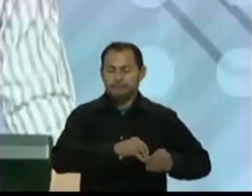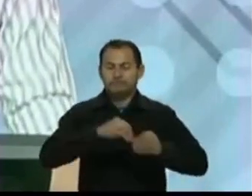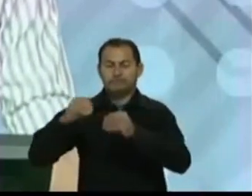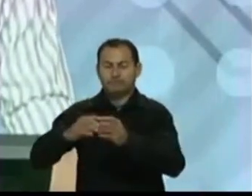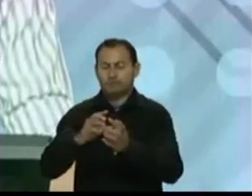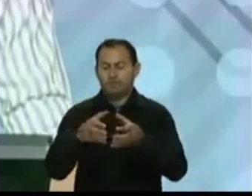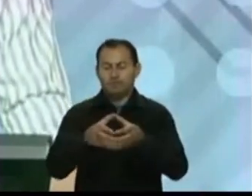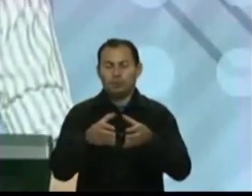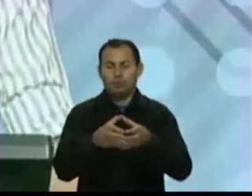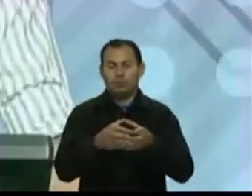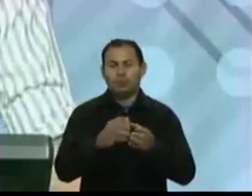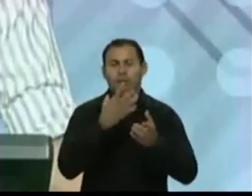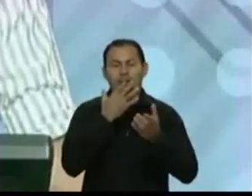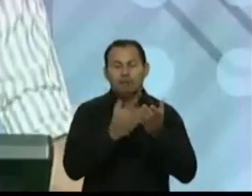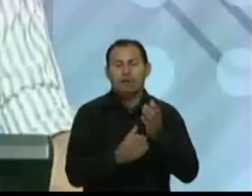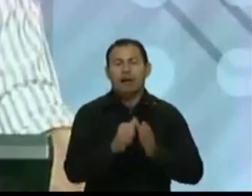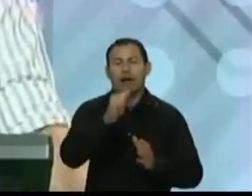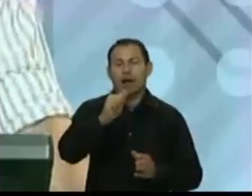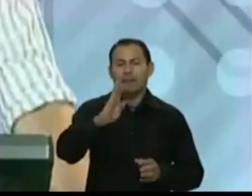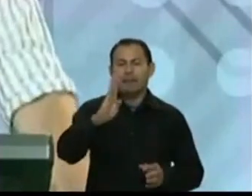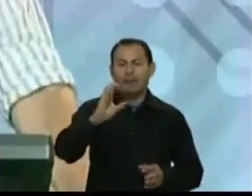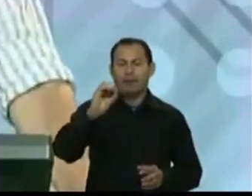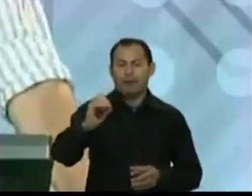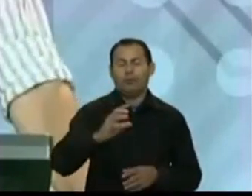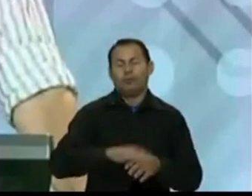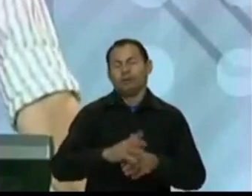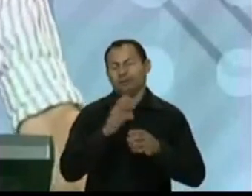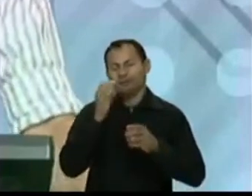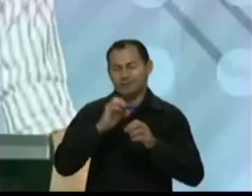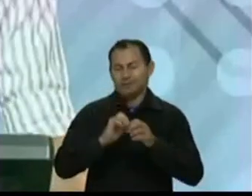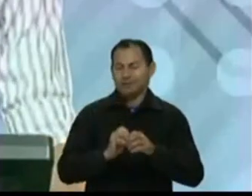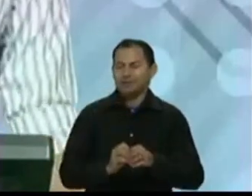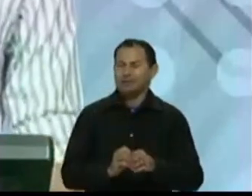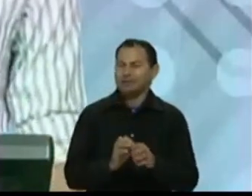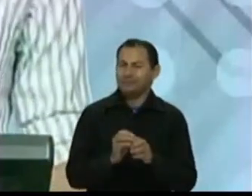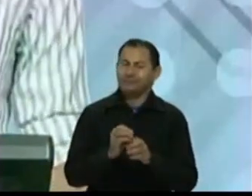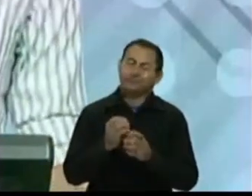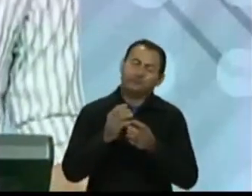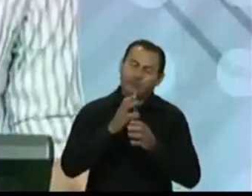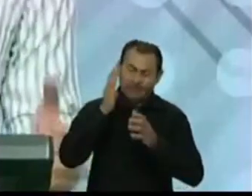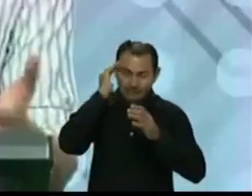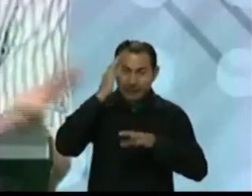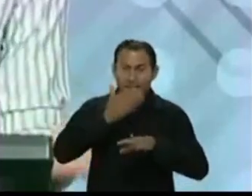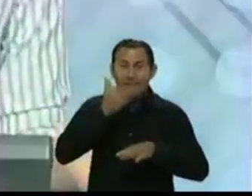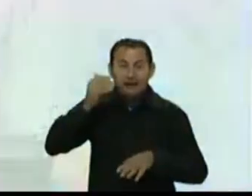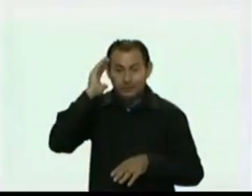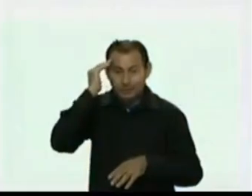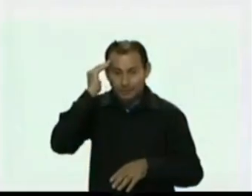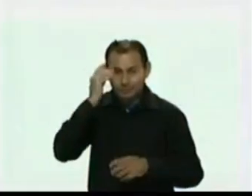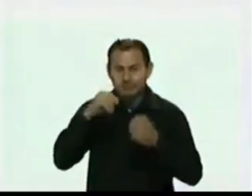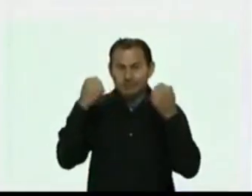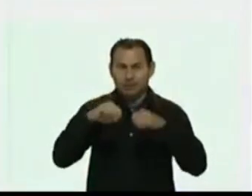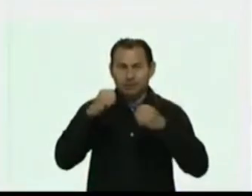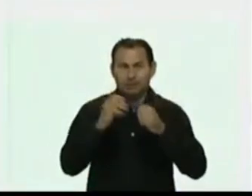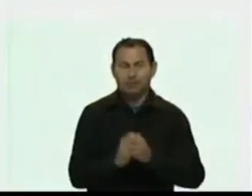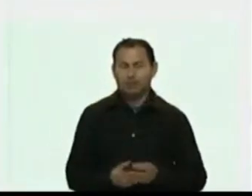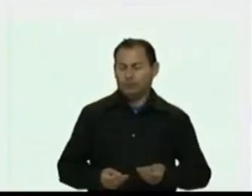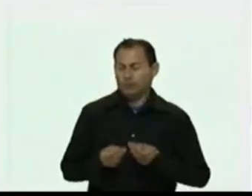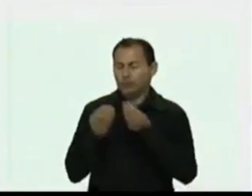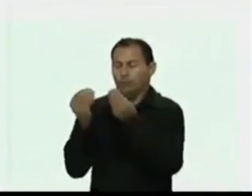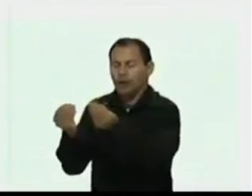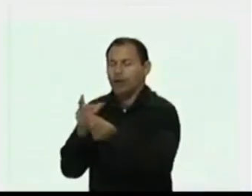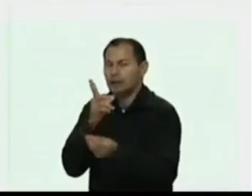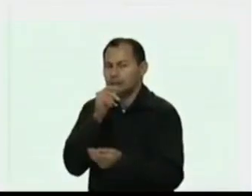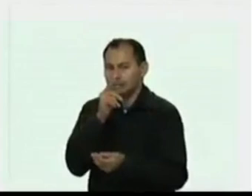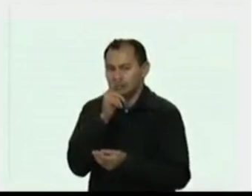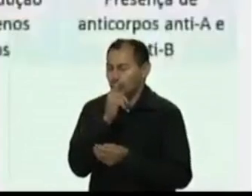grupo sanguíneo ABO é o sistema mais clássico para a gente entender isso, né? Então, eventualmente a gente precisa de doação de sangue,